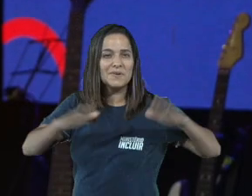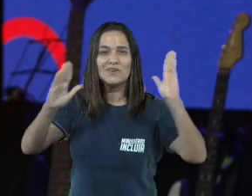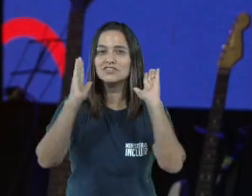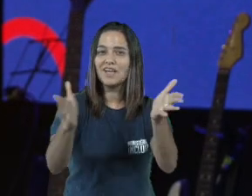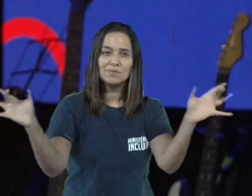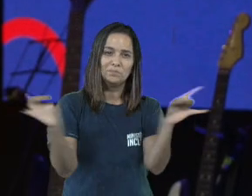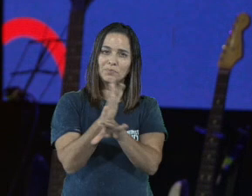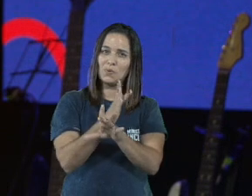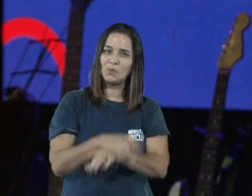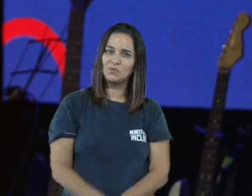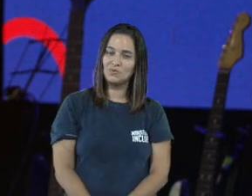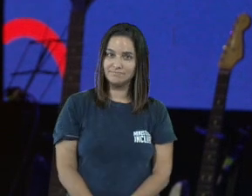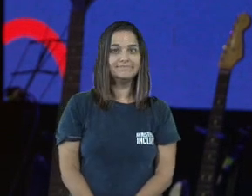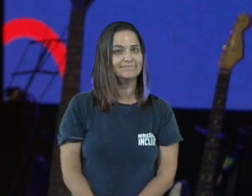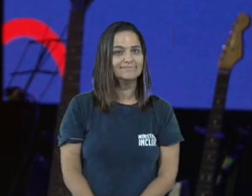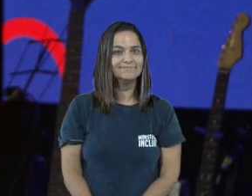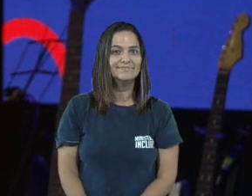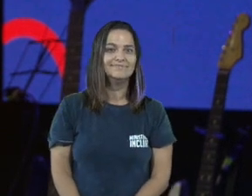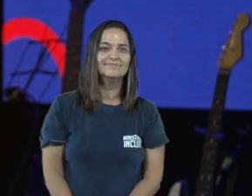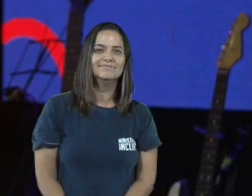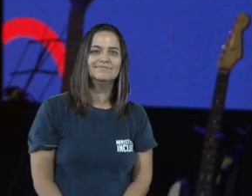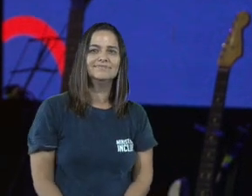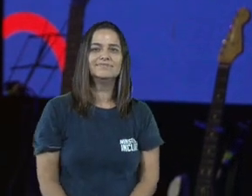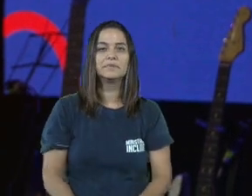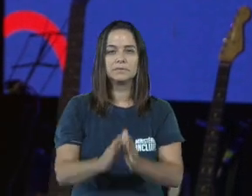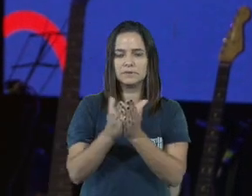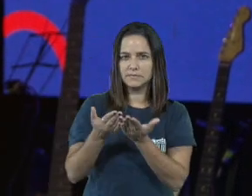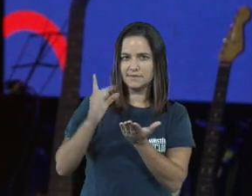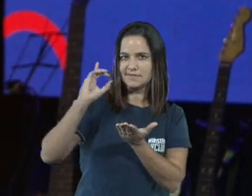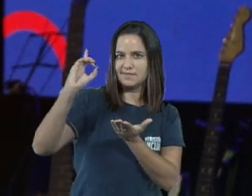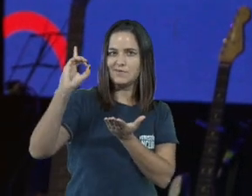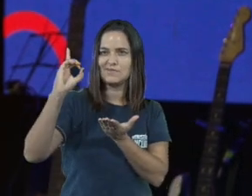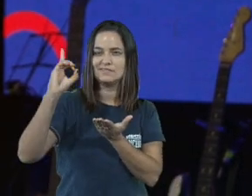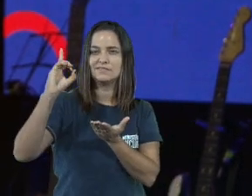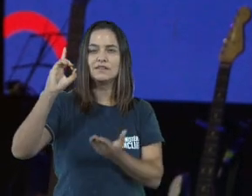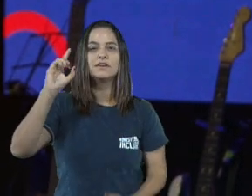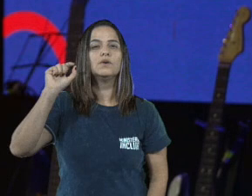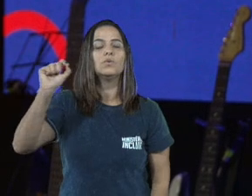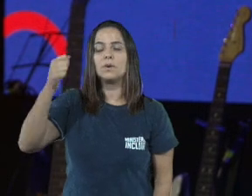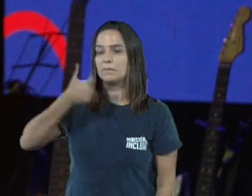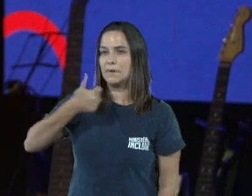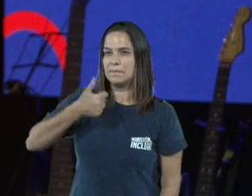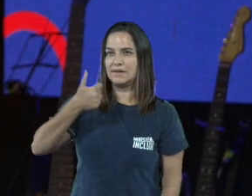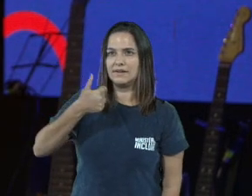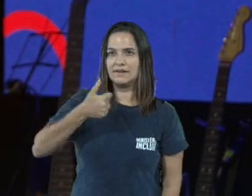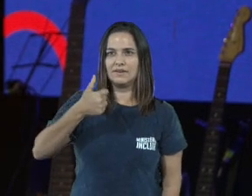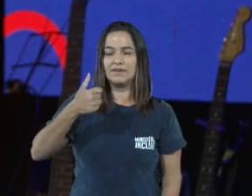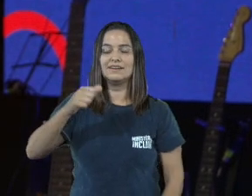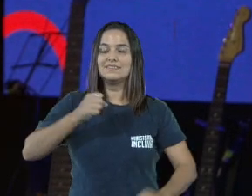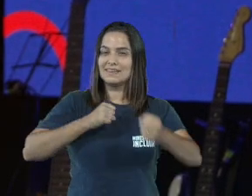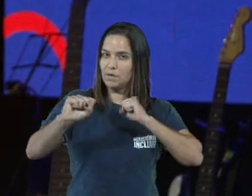e eu não vou ler primeira Samuel 17 que fala de um momento de medo se